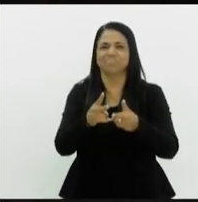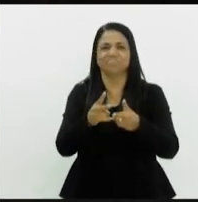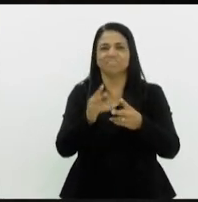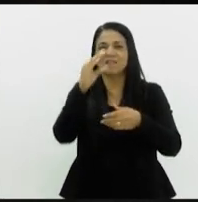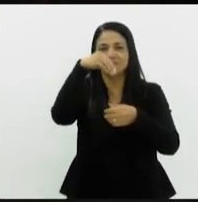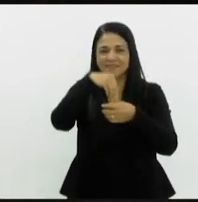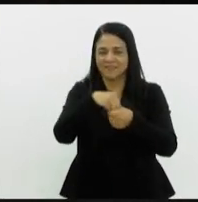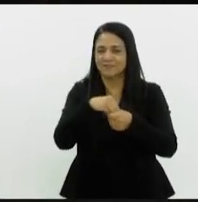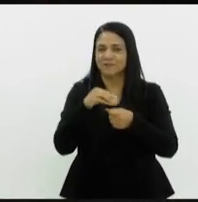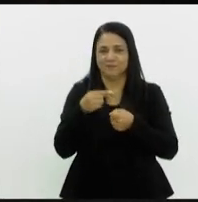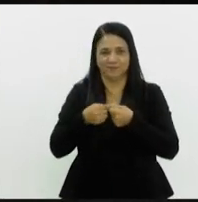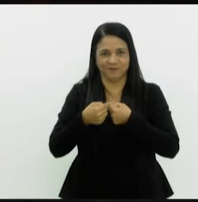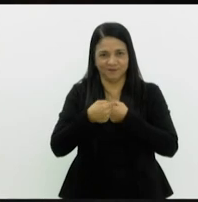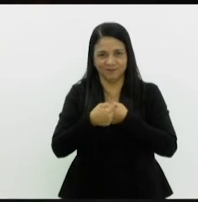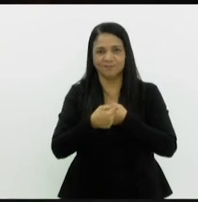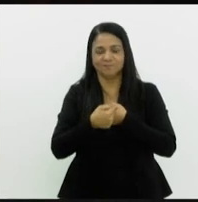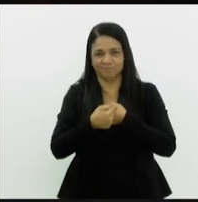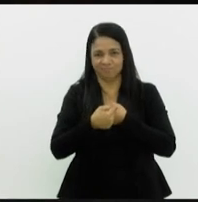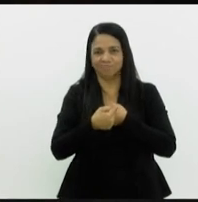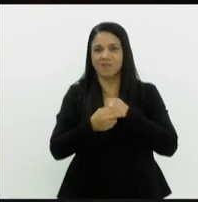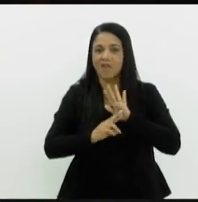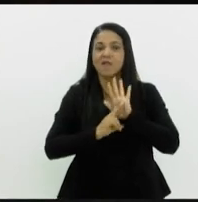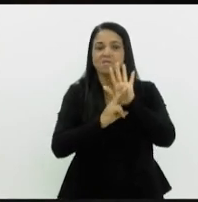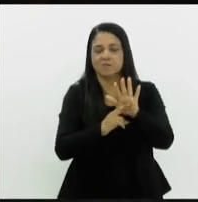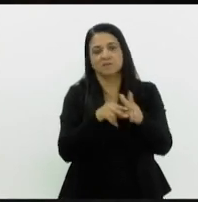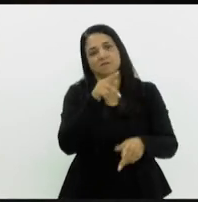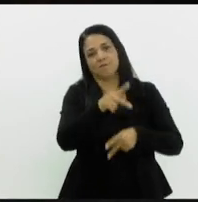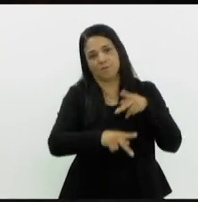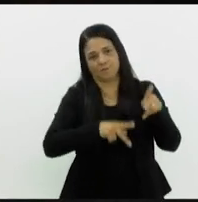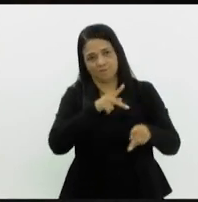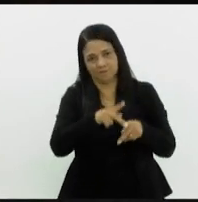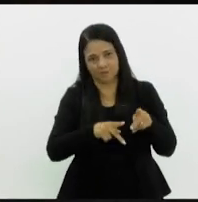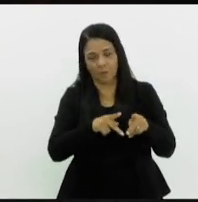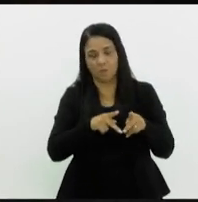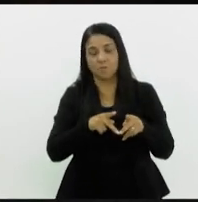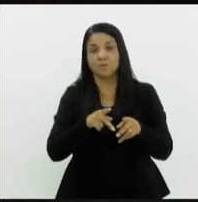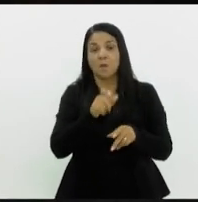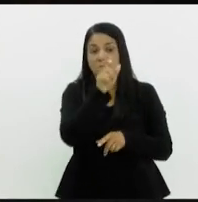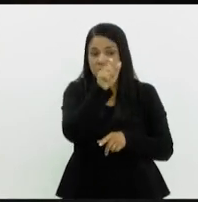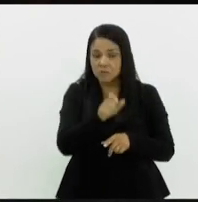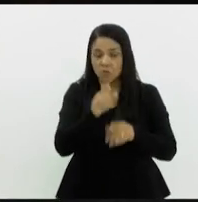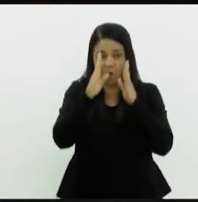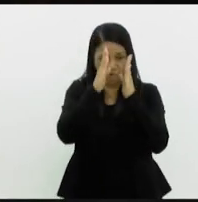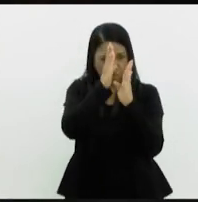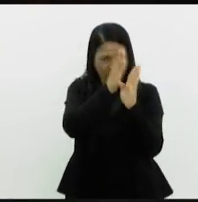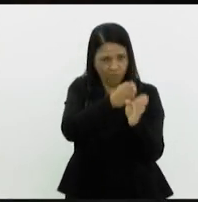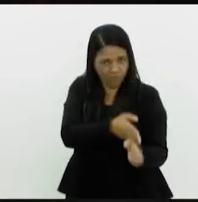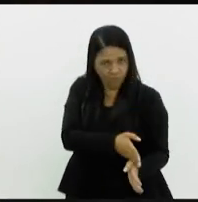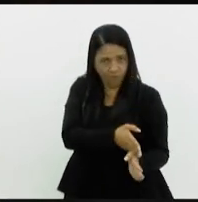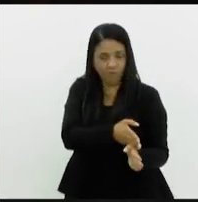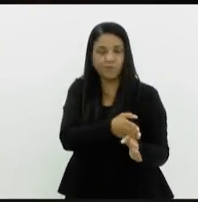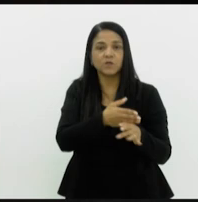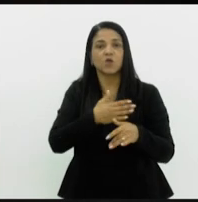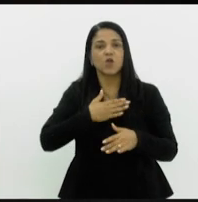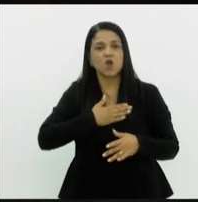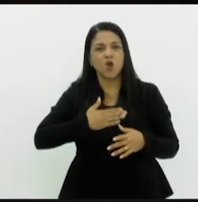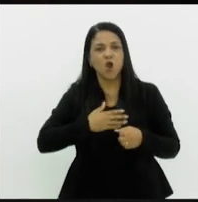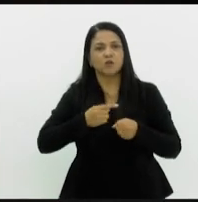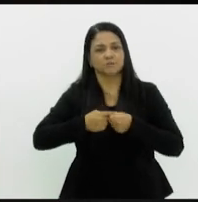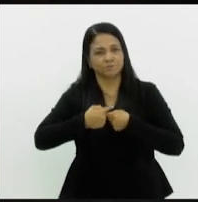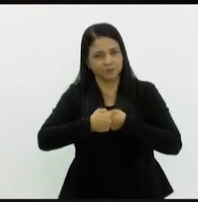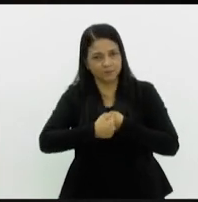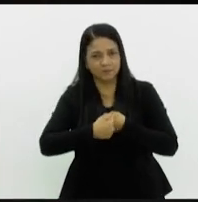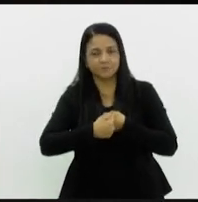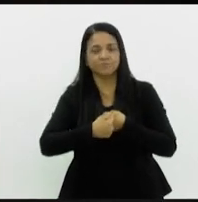nosso município, que falam por vocês. São as pessoas fiéis e que gostam do município,